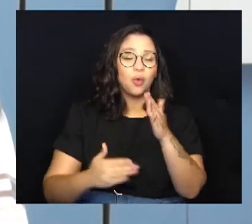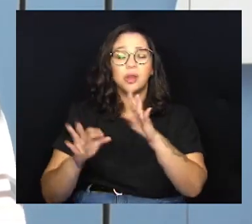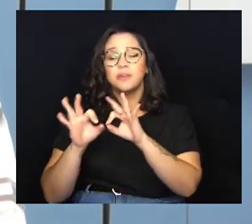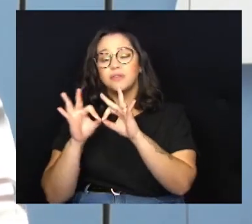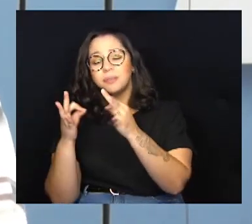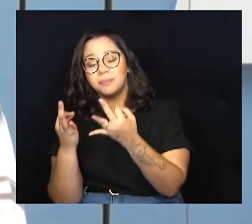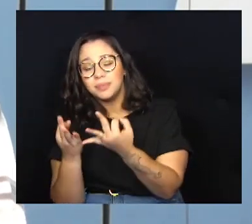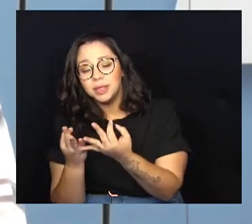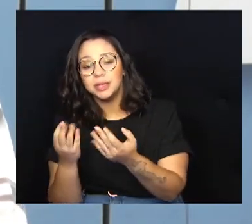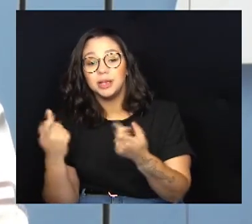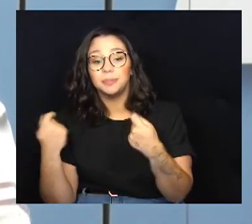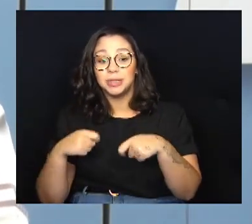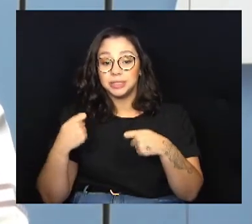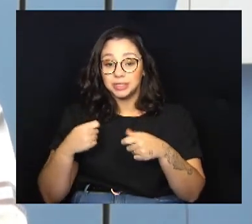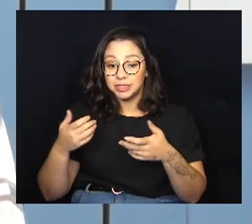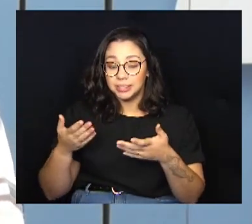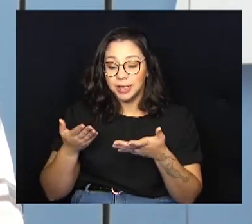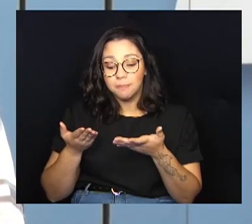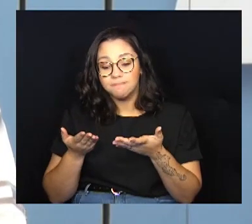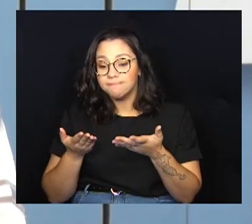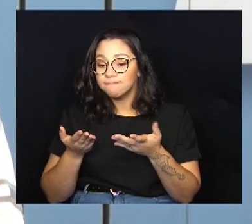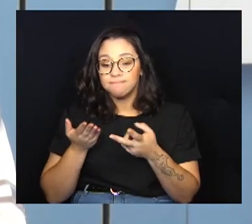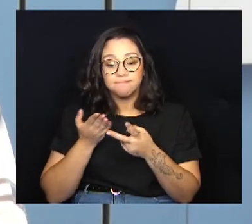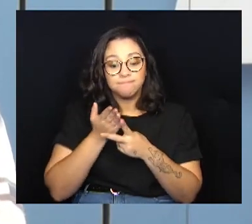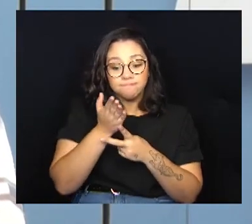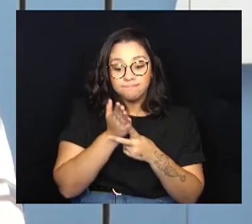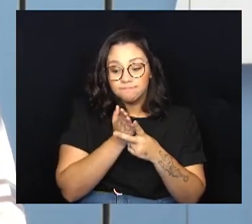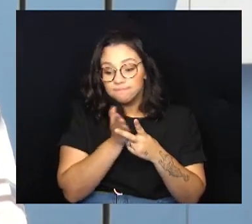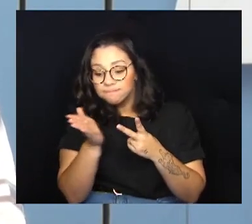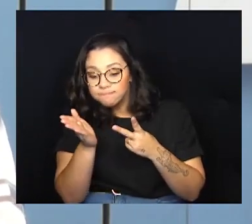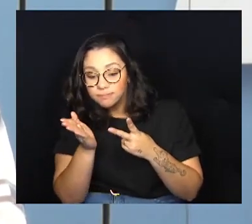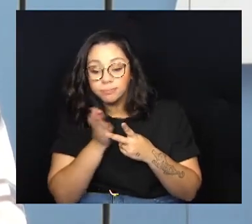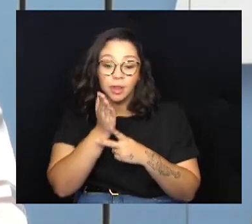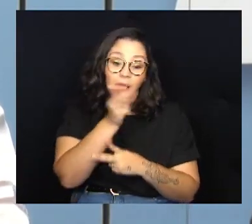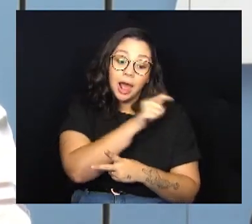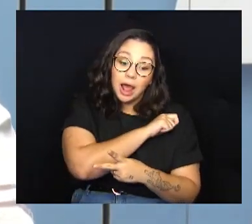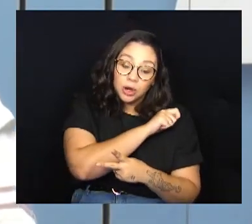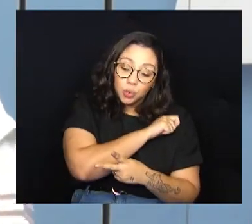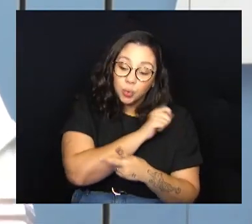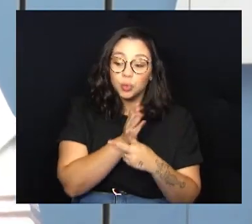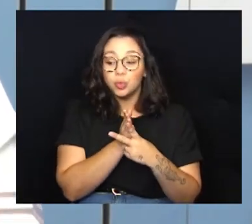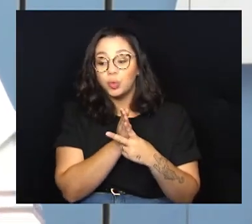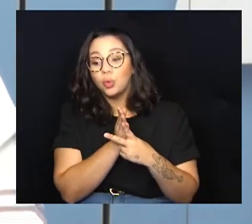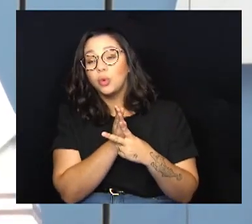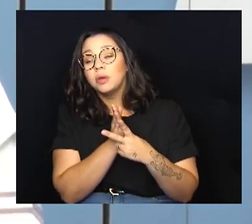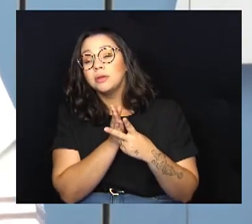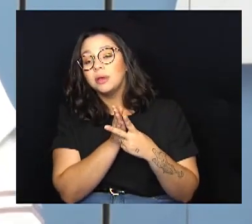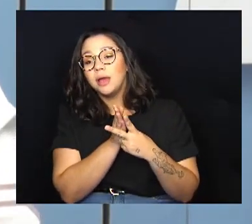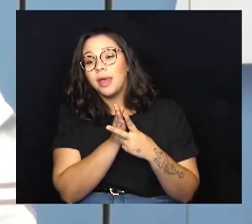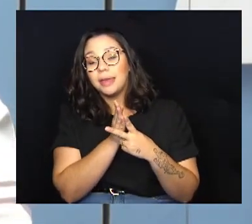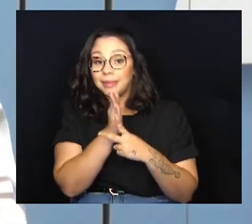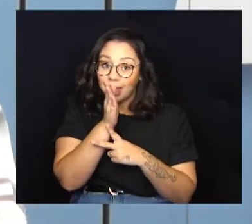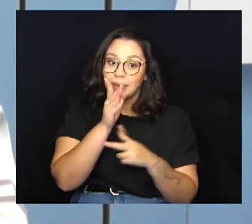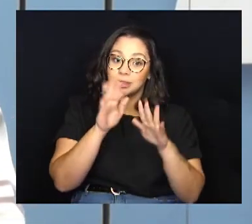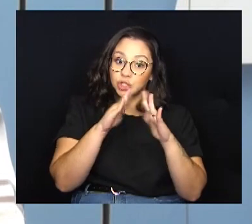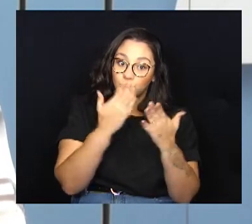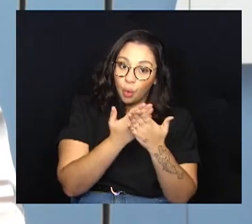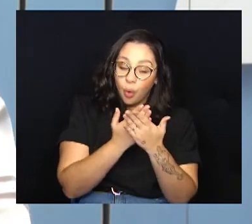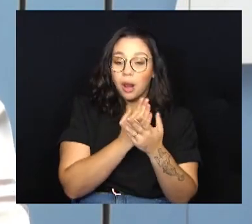entendidos e pesquisados. Em drogas, pode-se falar qualquer coisa, mas quando a gente quer um serviço